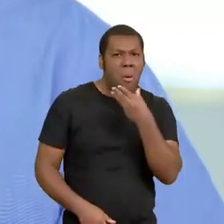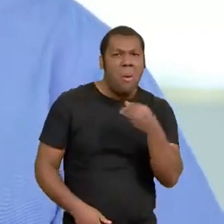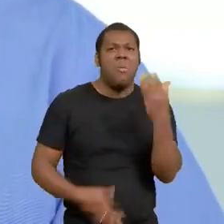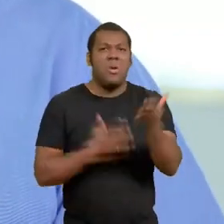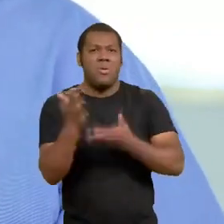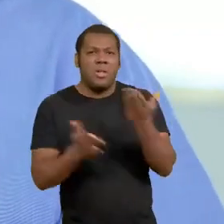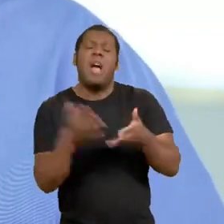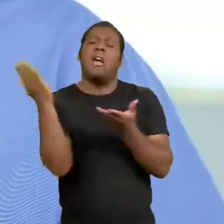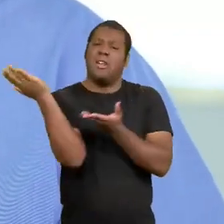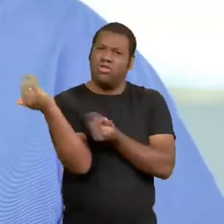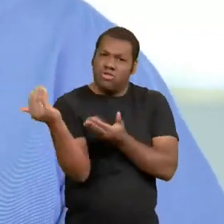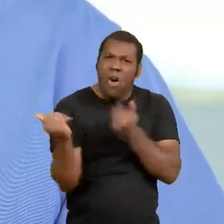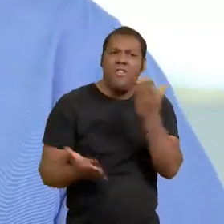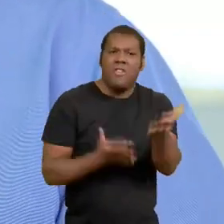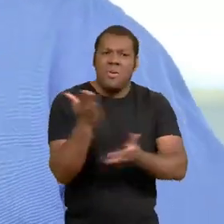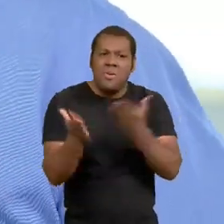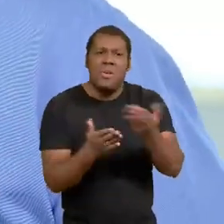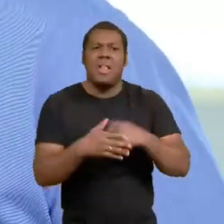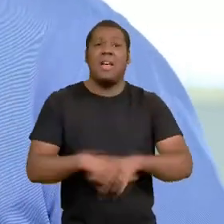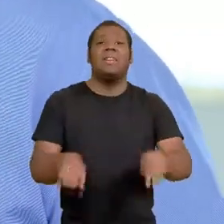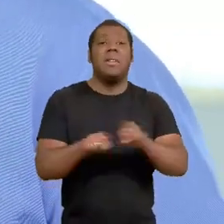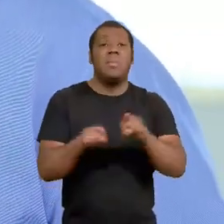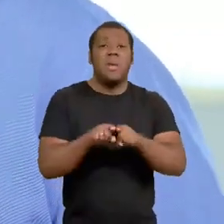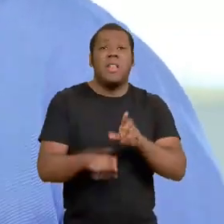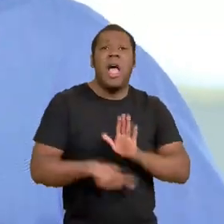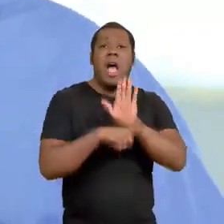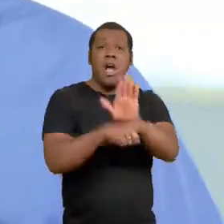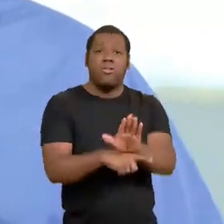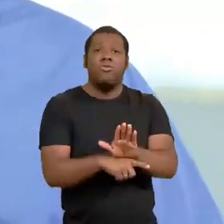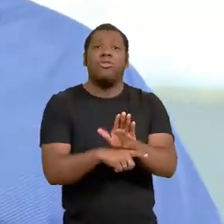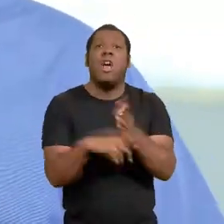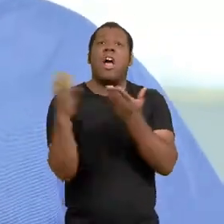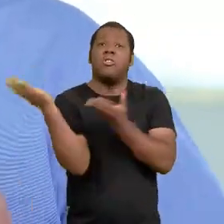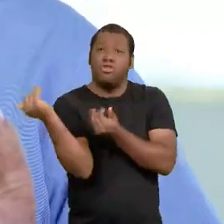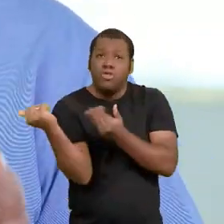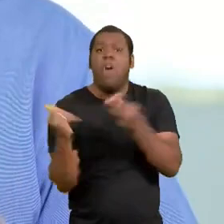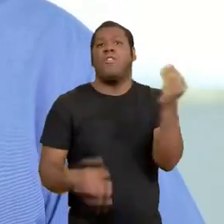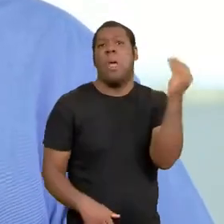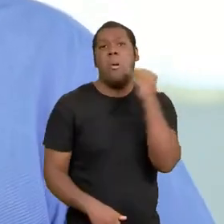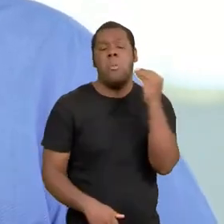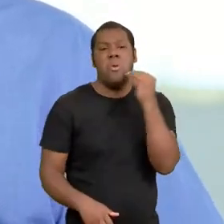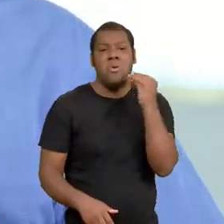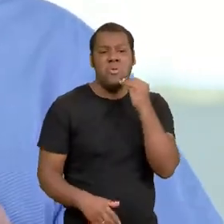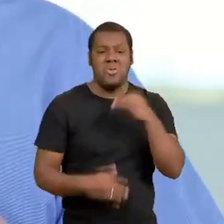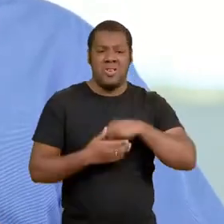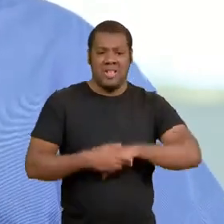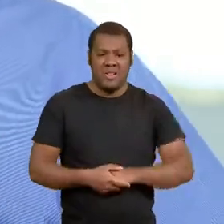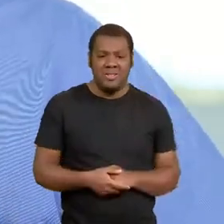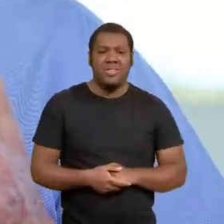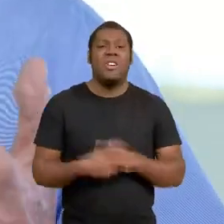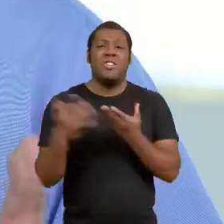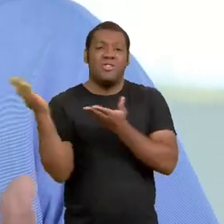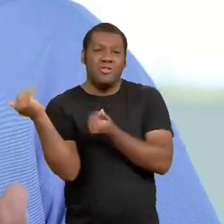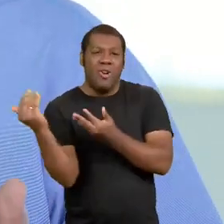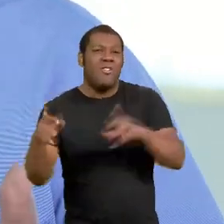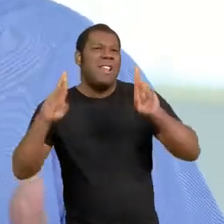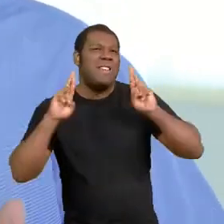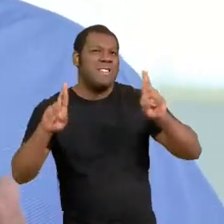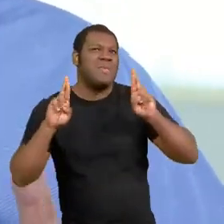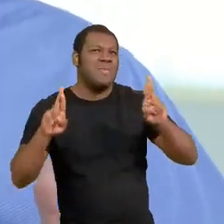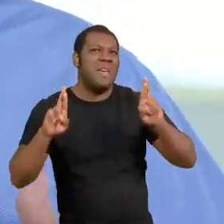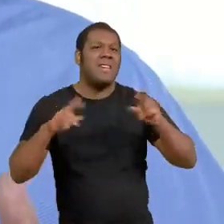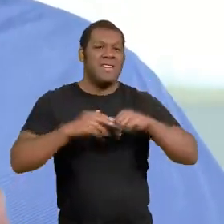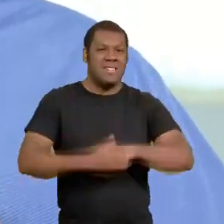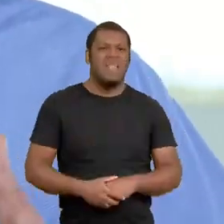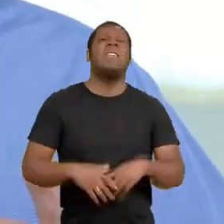dar para o adolescente a visão de oportunidade, aquela visão de esperança, aquela coisa de que é possível.